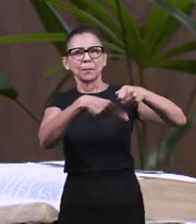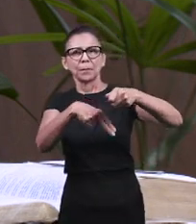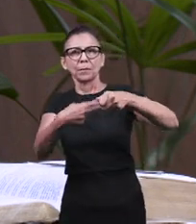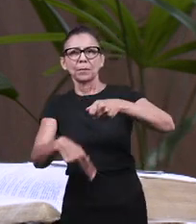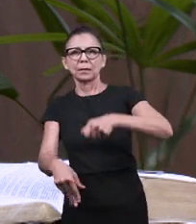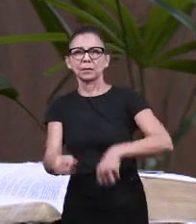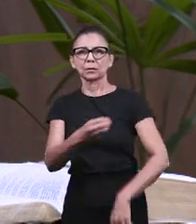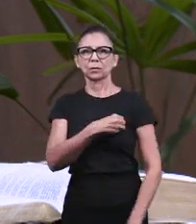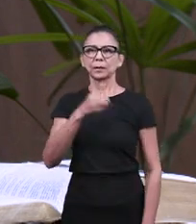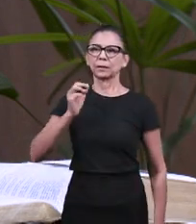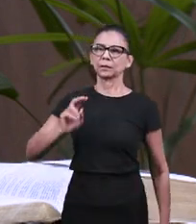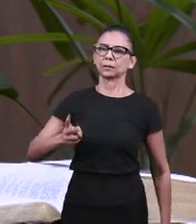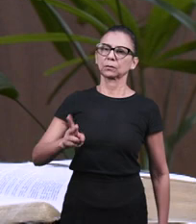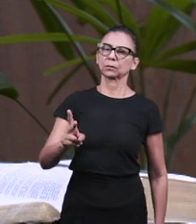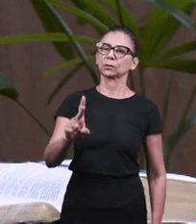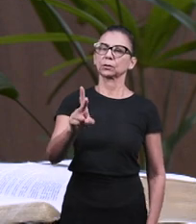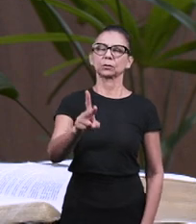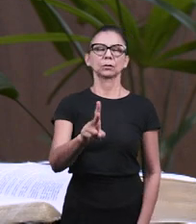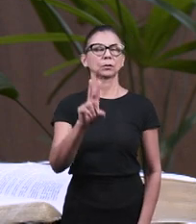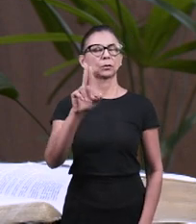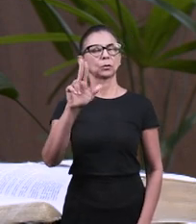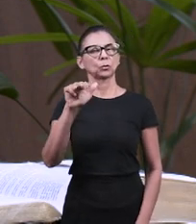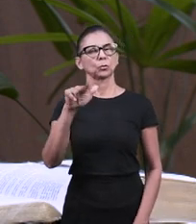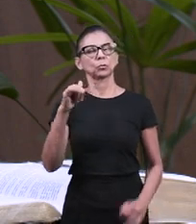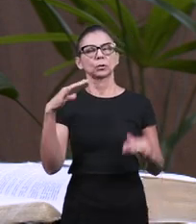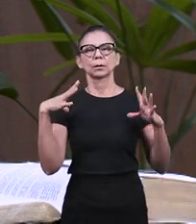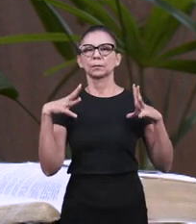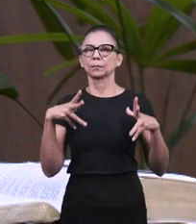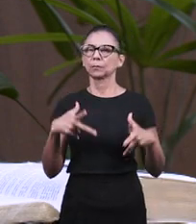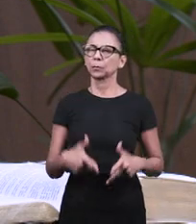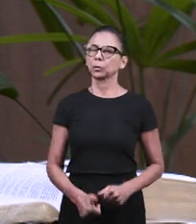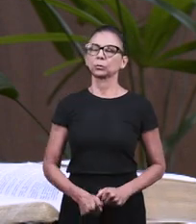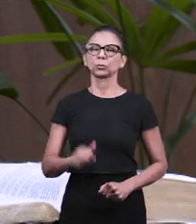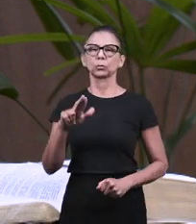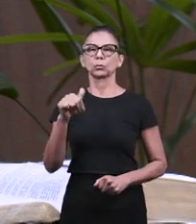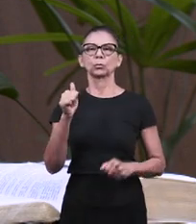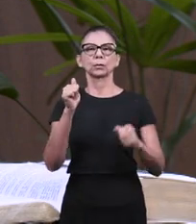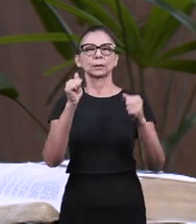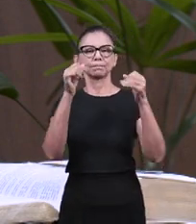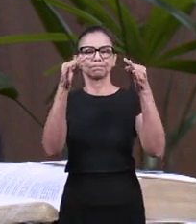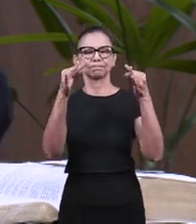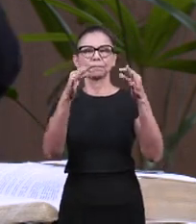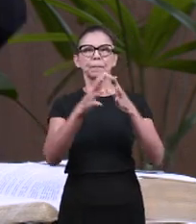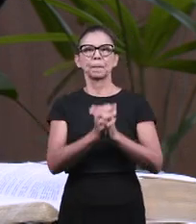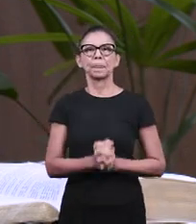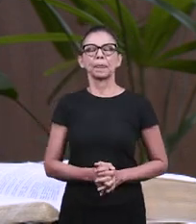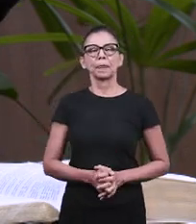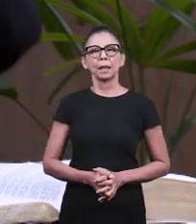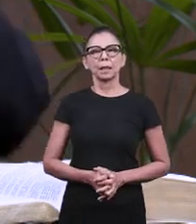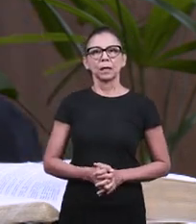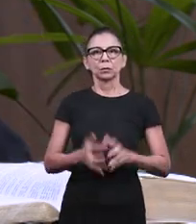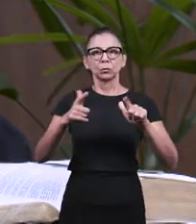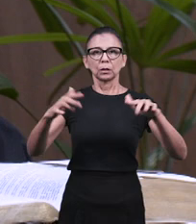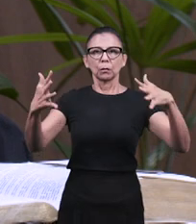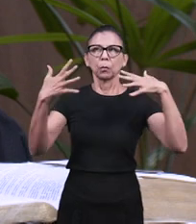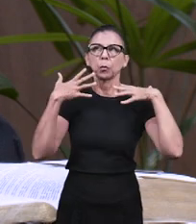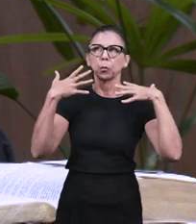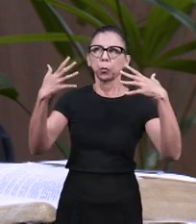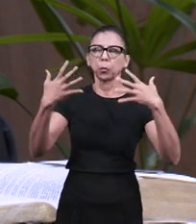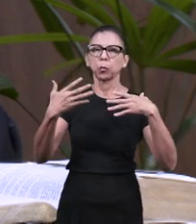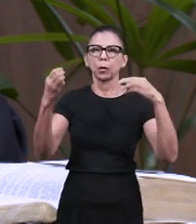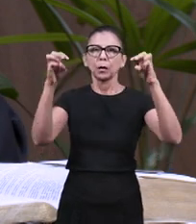pecado continuava. Ele nunca era perfeitamente purificado, ele nunca alcançava a perfeição. O maná caía 6